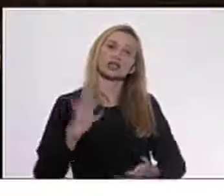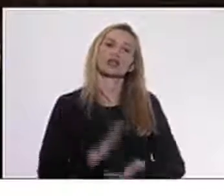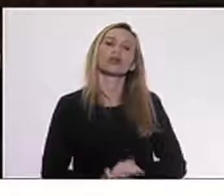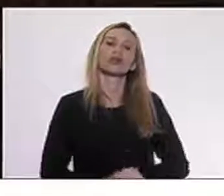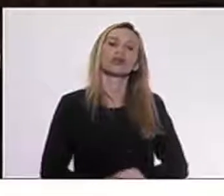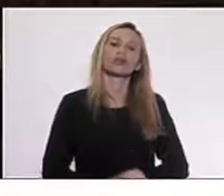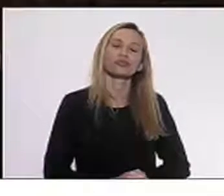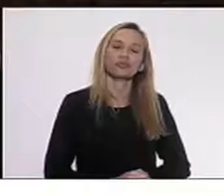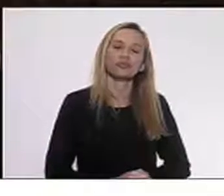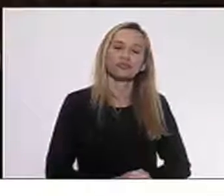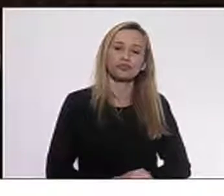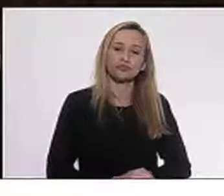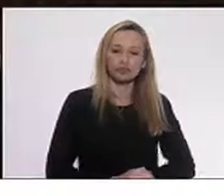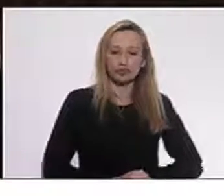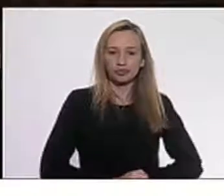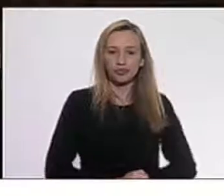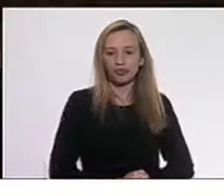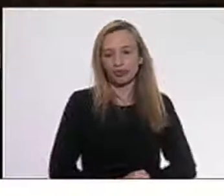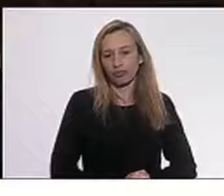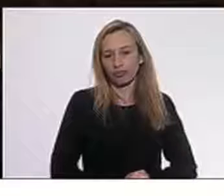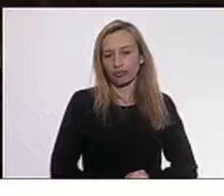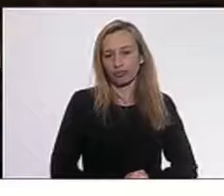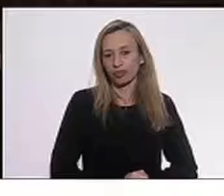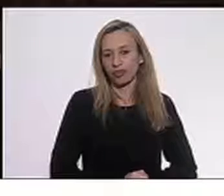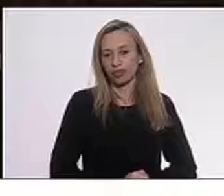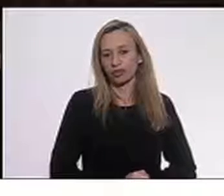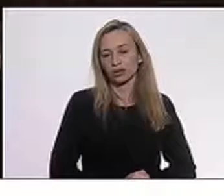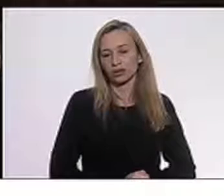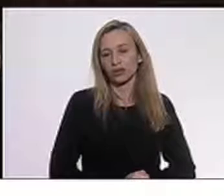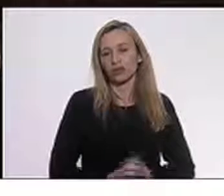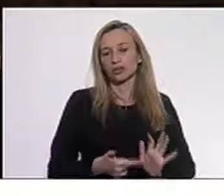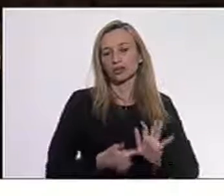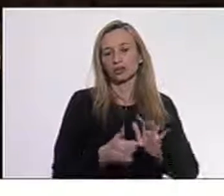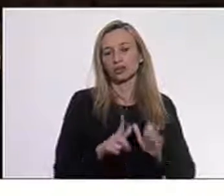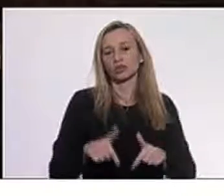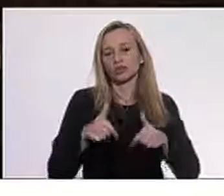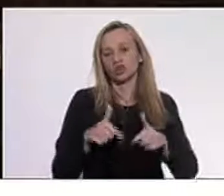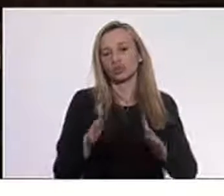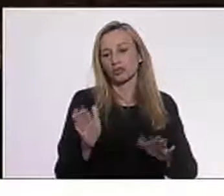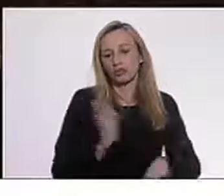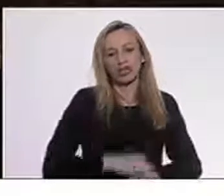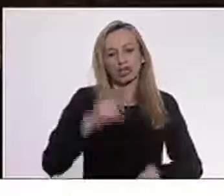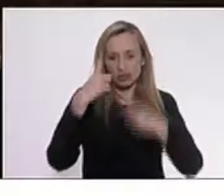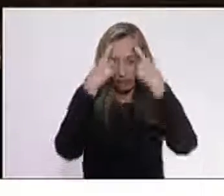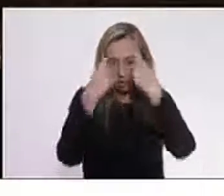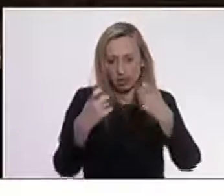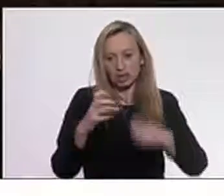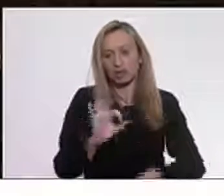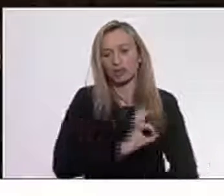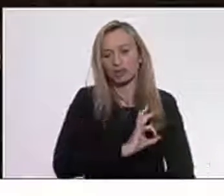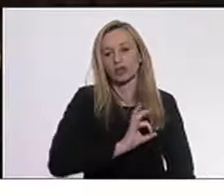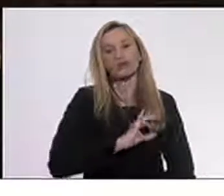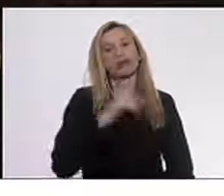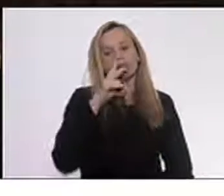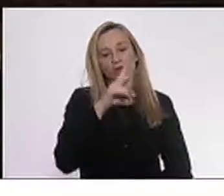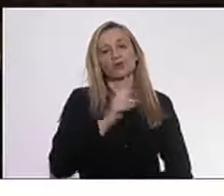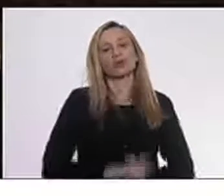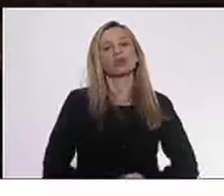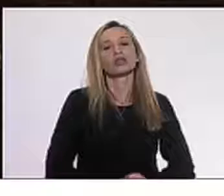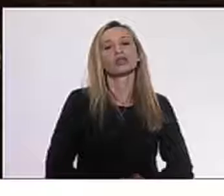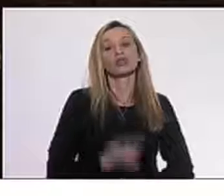e uma autorização que traz uma atuação cada vez mais violenta das forças policiais.